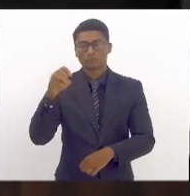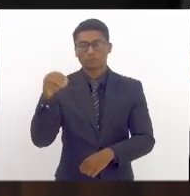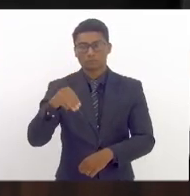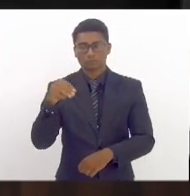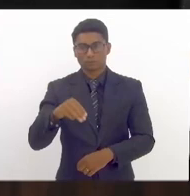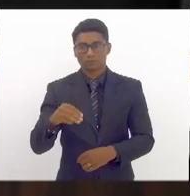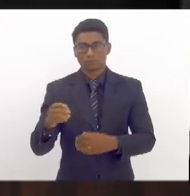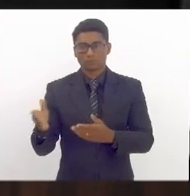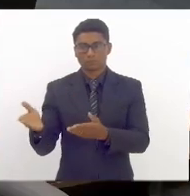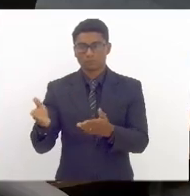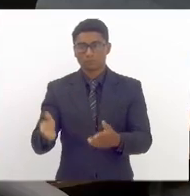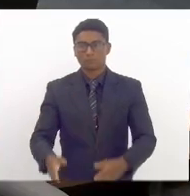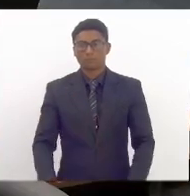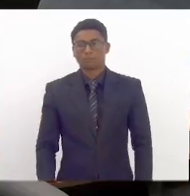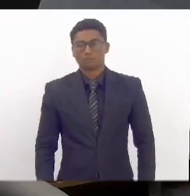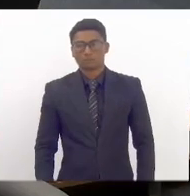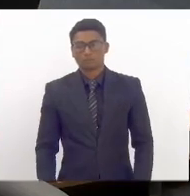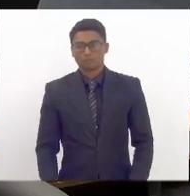7 minutos.